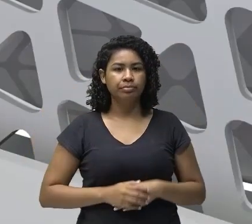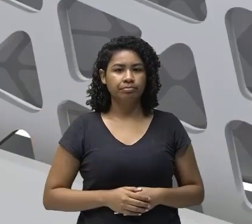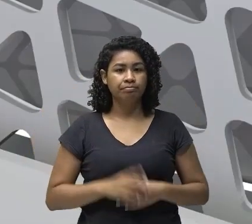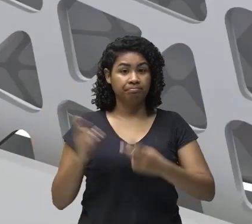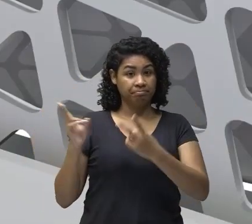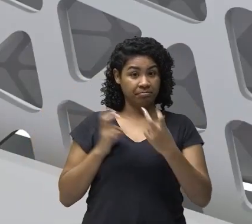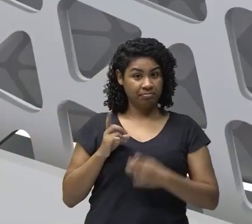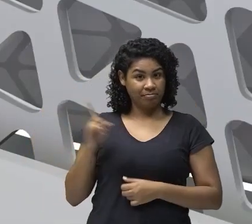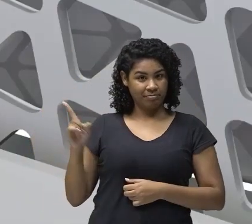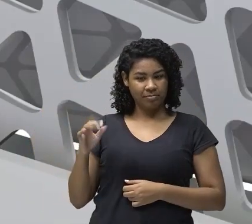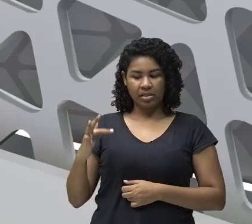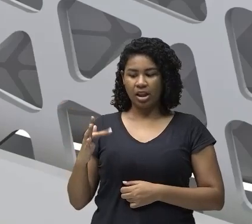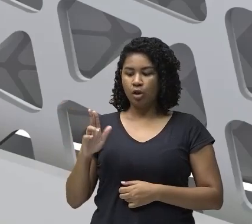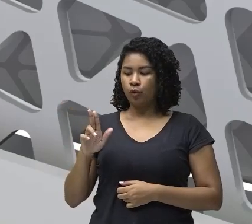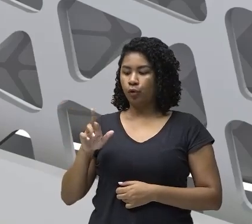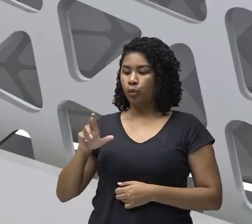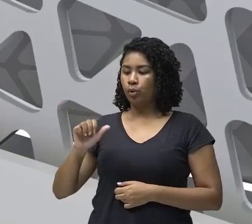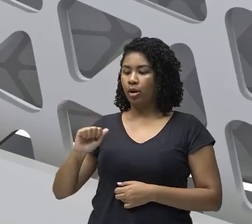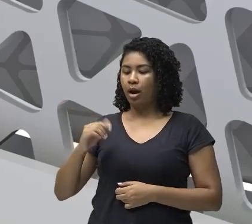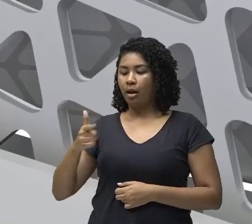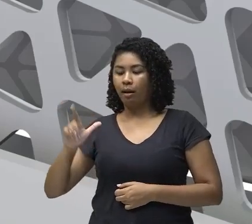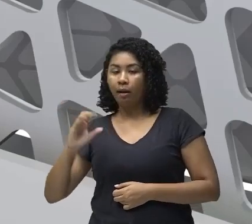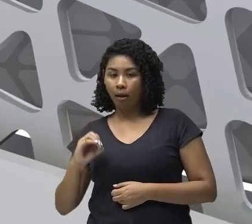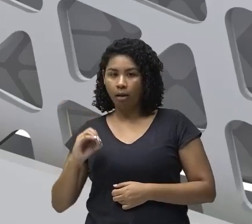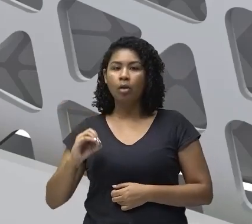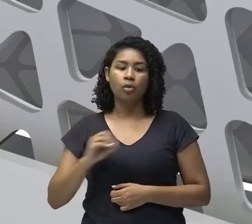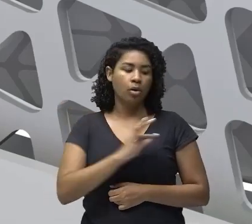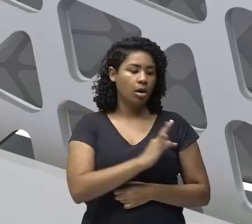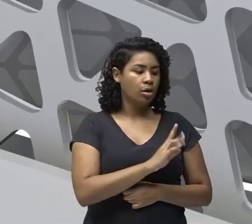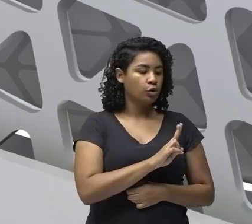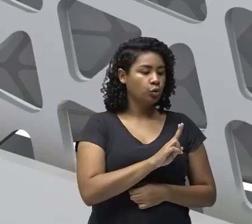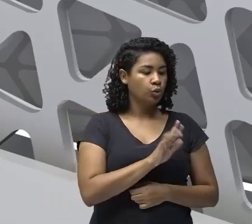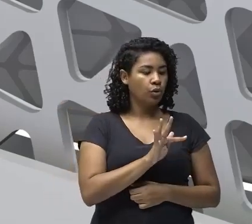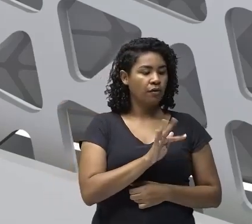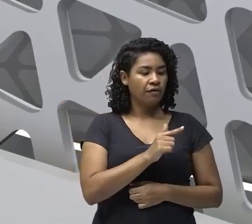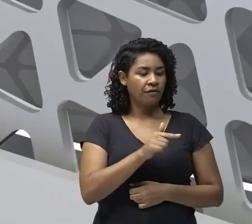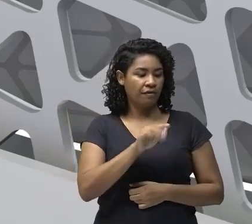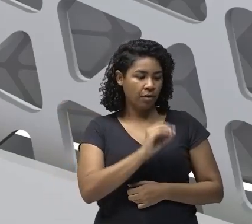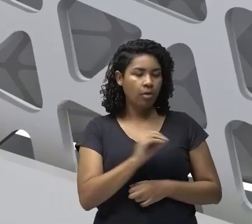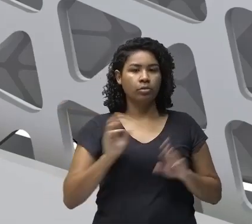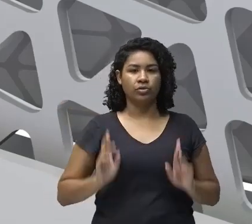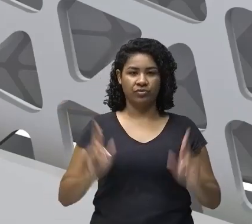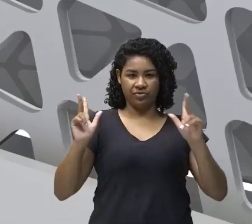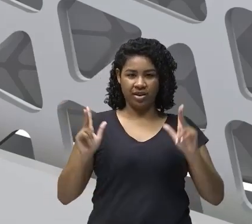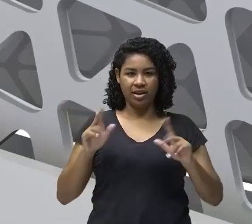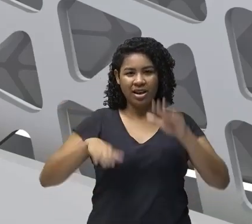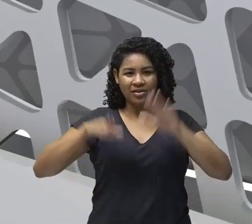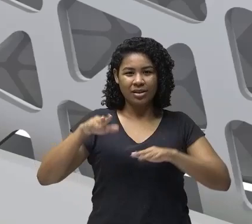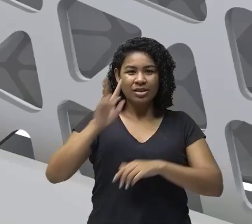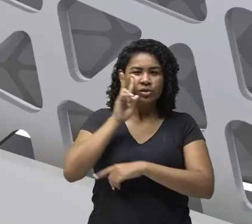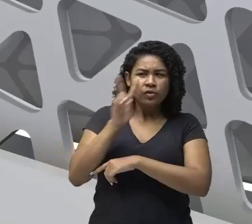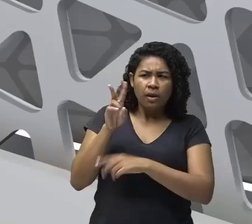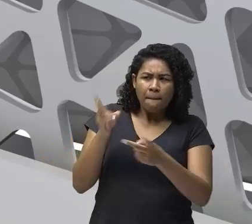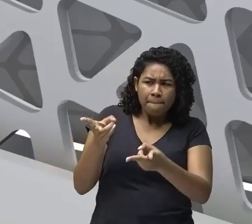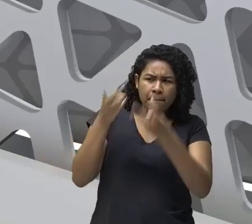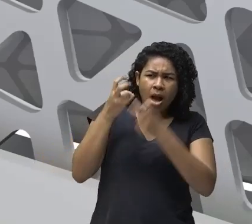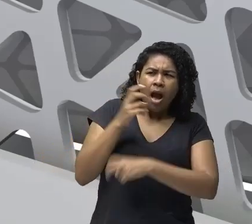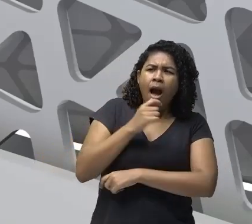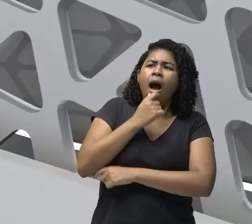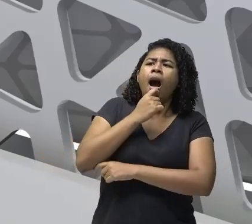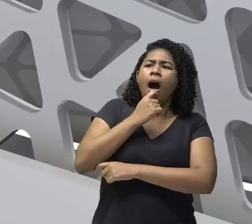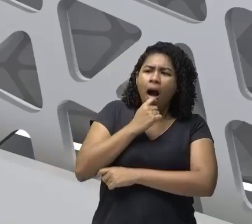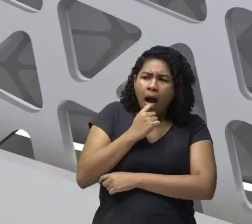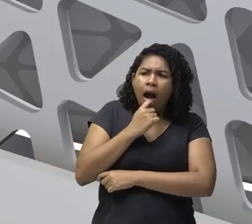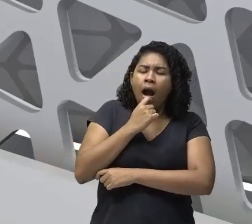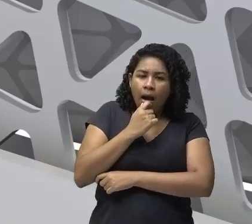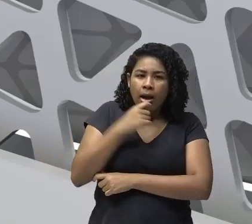são diferentes de tufões. Então, quando a gente vê aquele tufão que você consegue identificar, que aqui